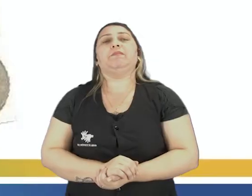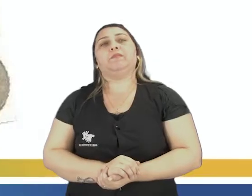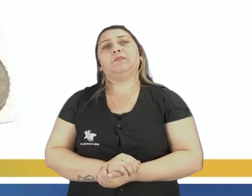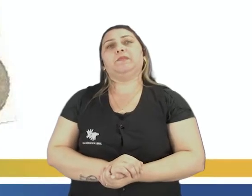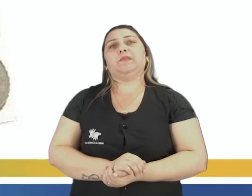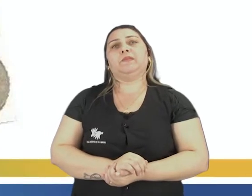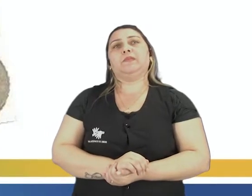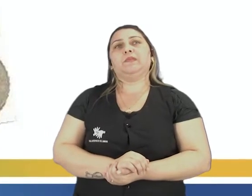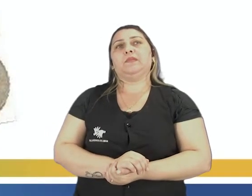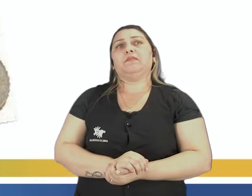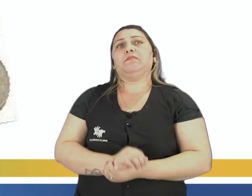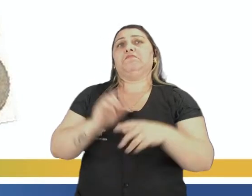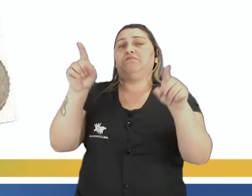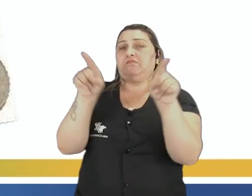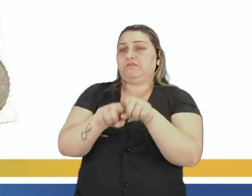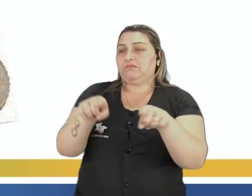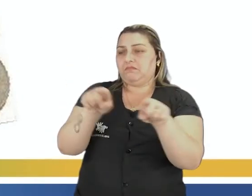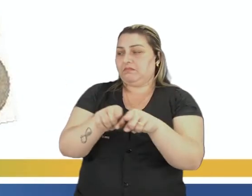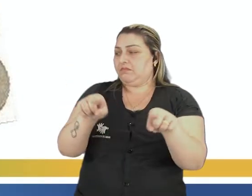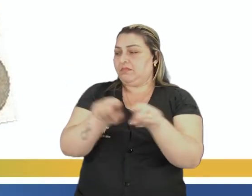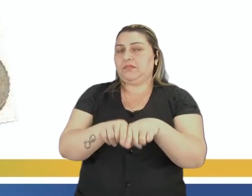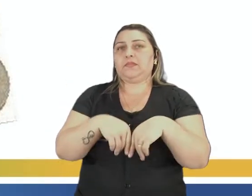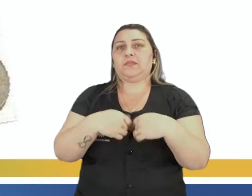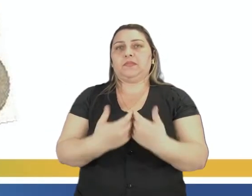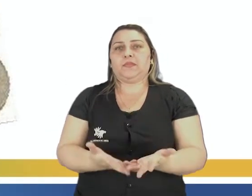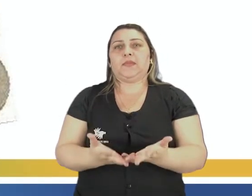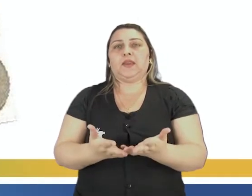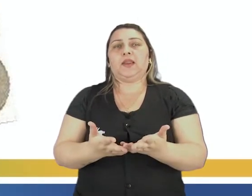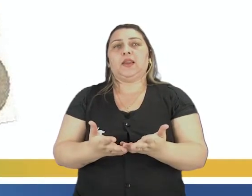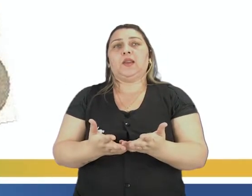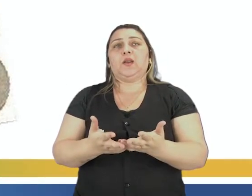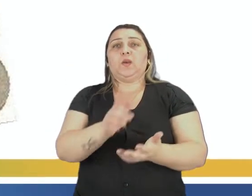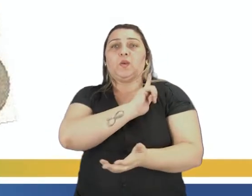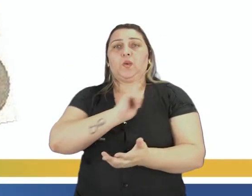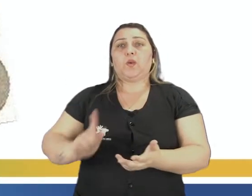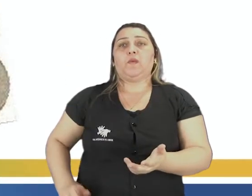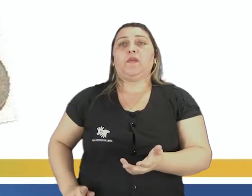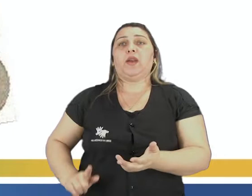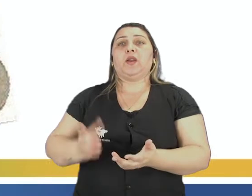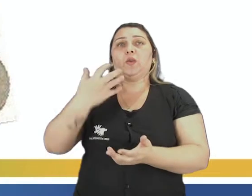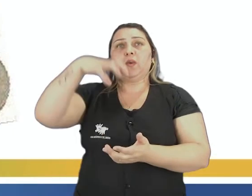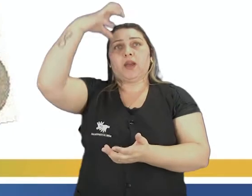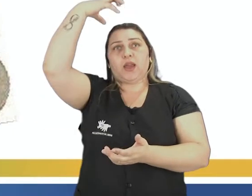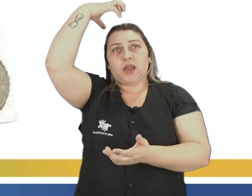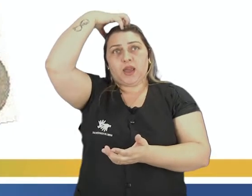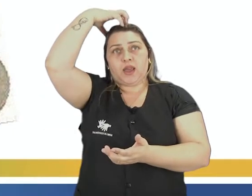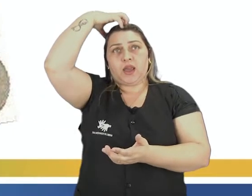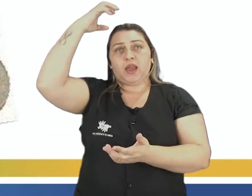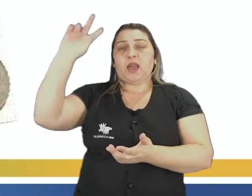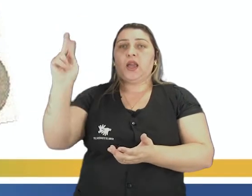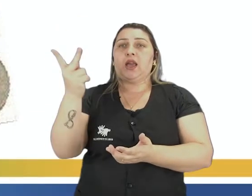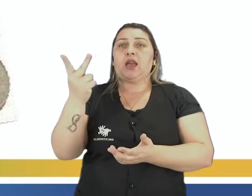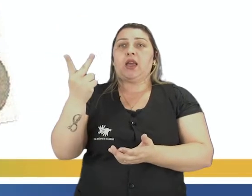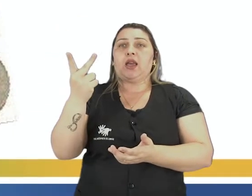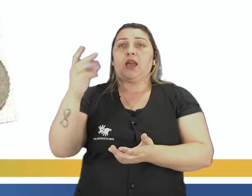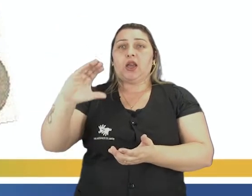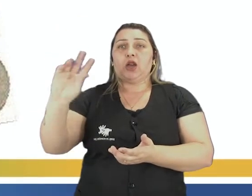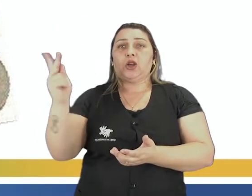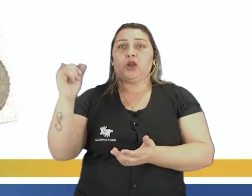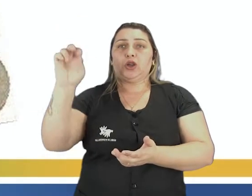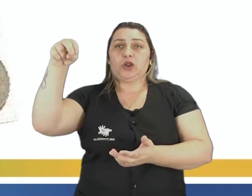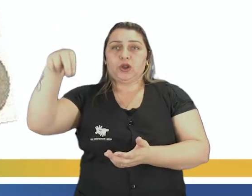Aqui nós vamos dar uma ênfase na questão do governo do rei Qin, tá? Então, o